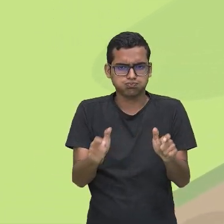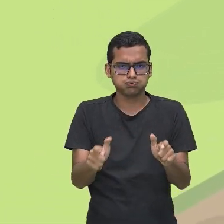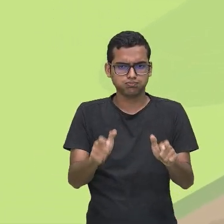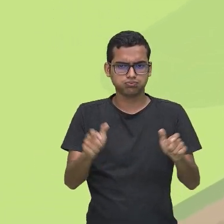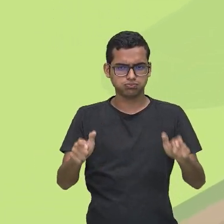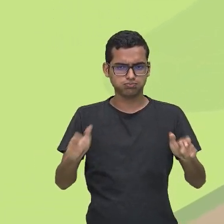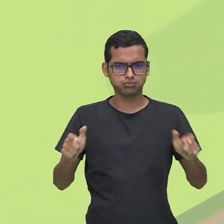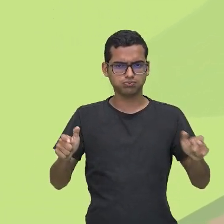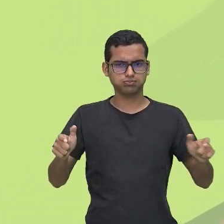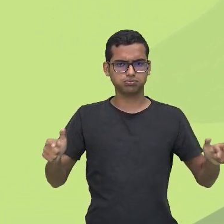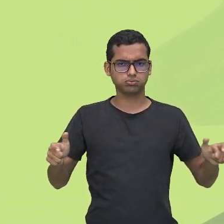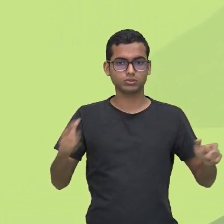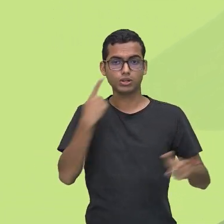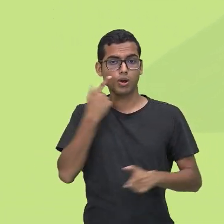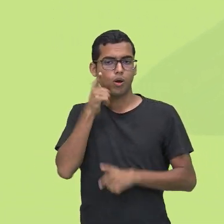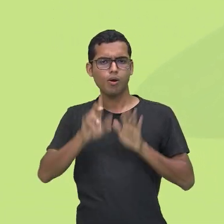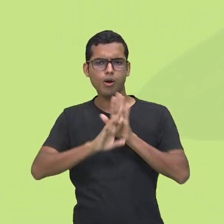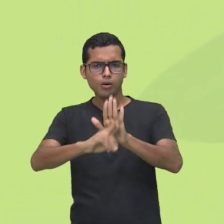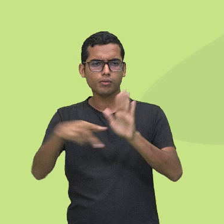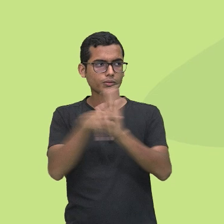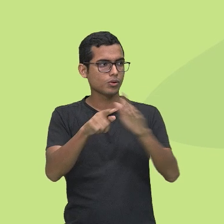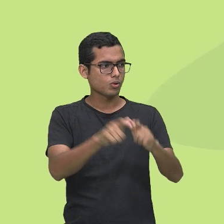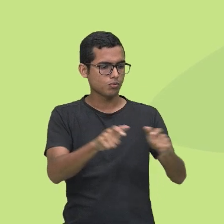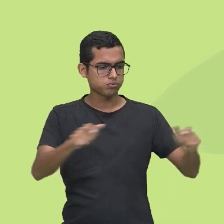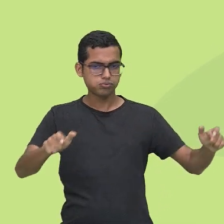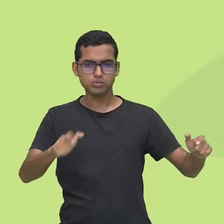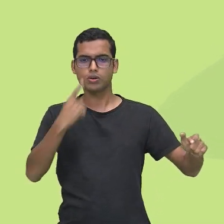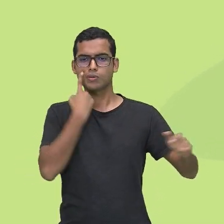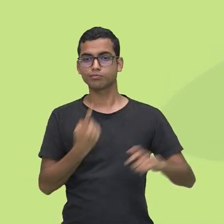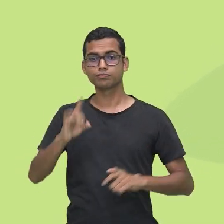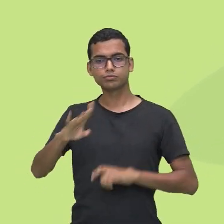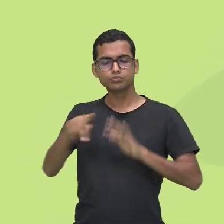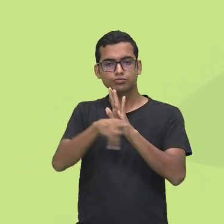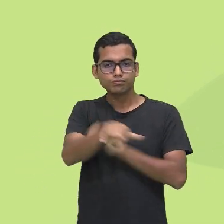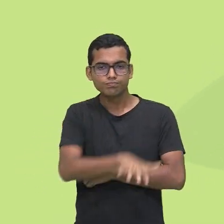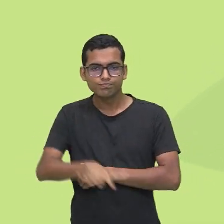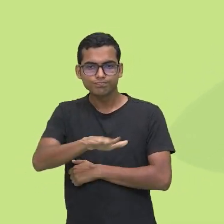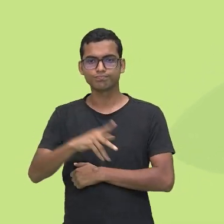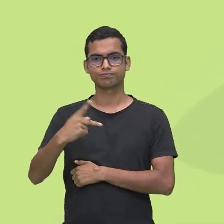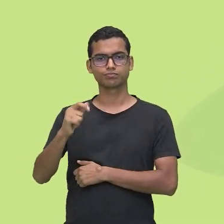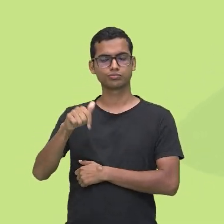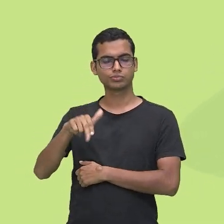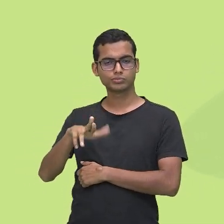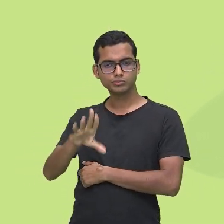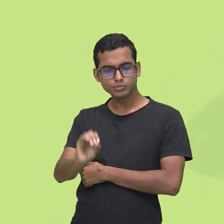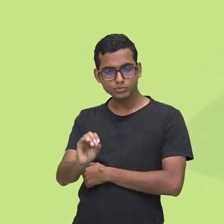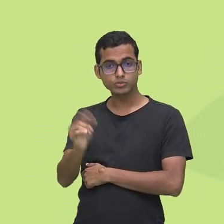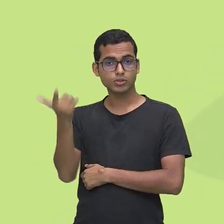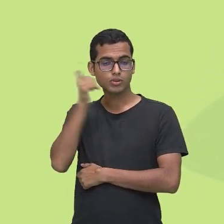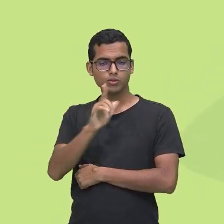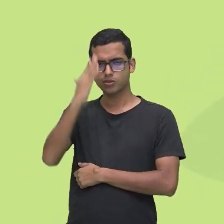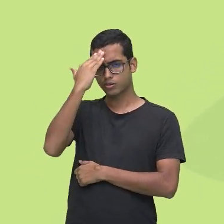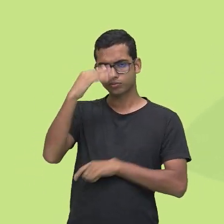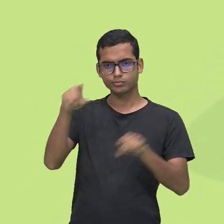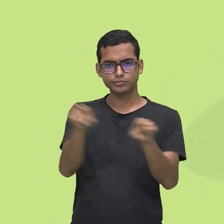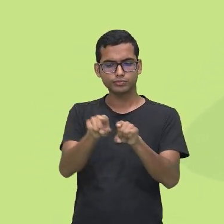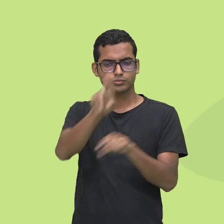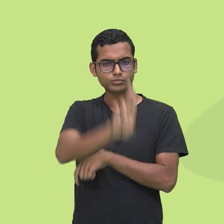representamos o plano, nós estávamos representando uma parte desse plano, e aí nós conseguimos aí nomear, usando